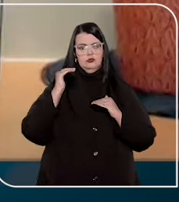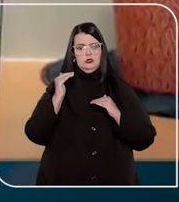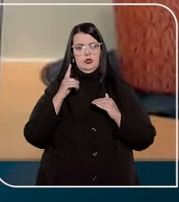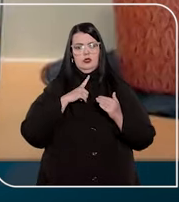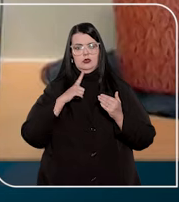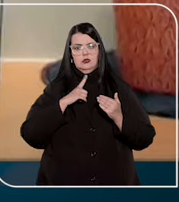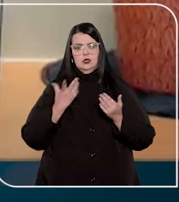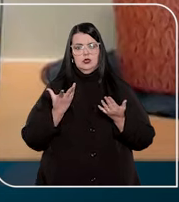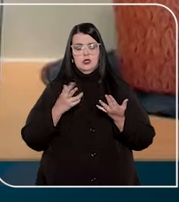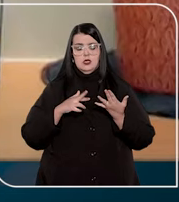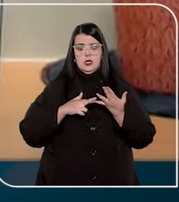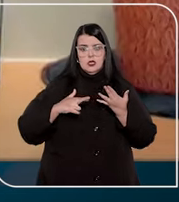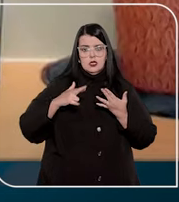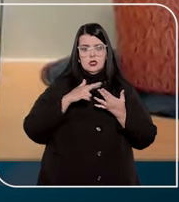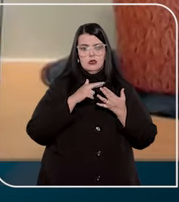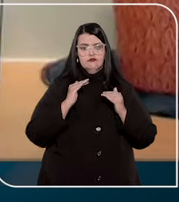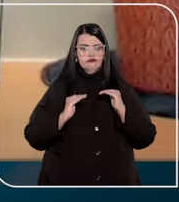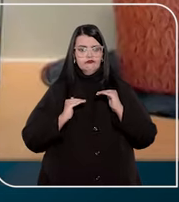recursos